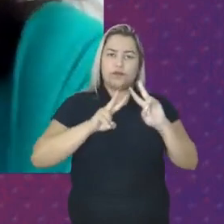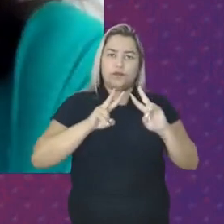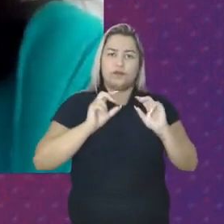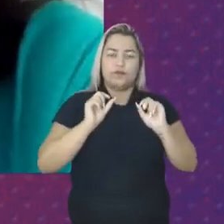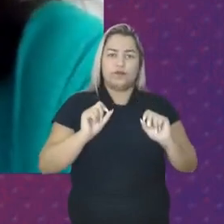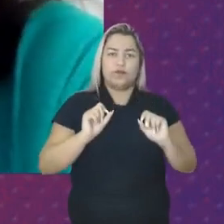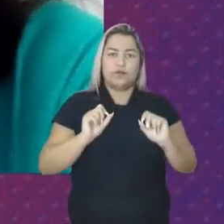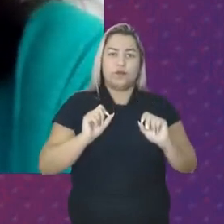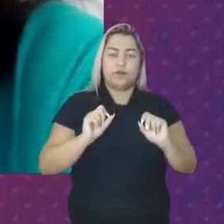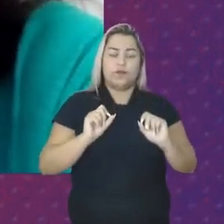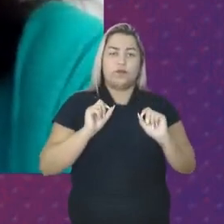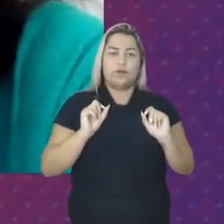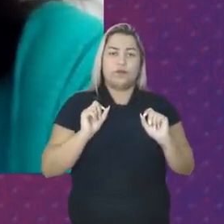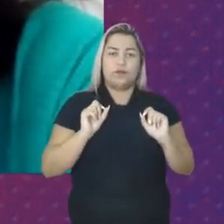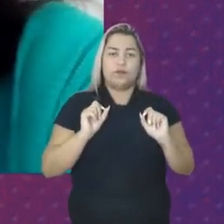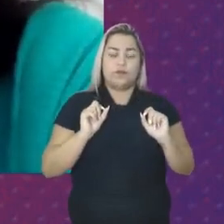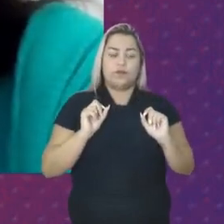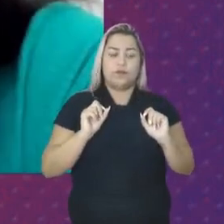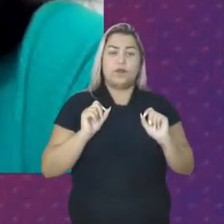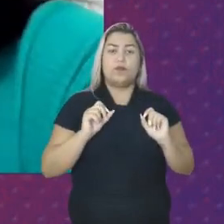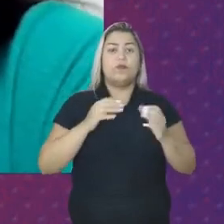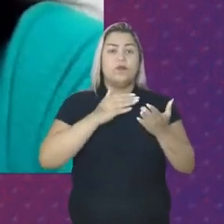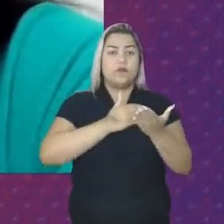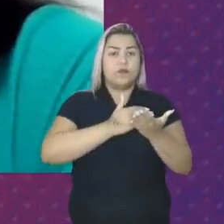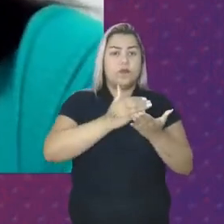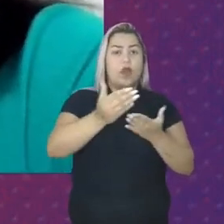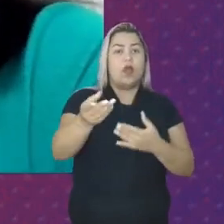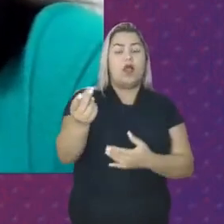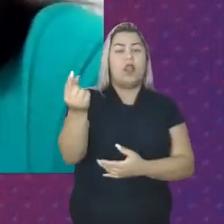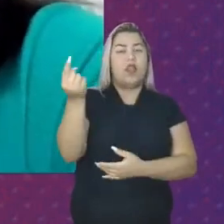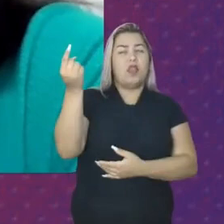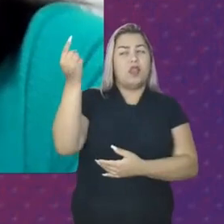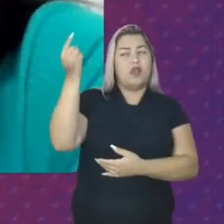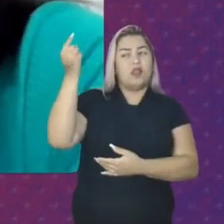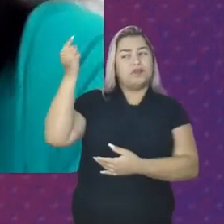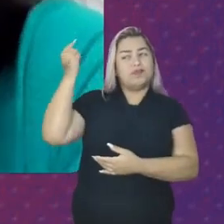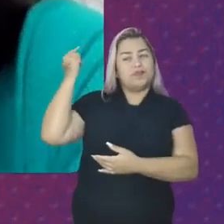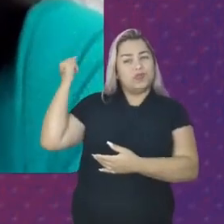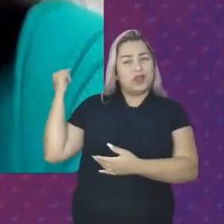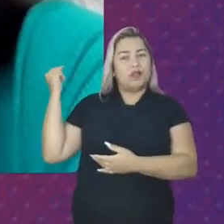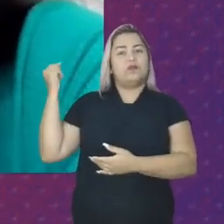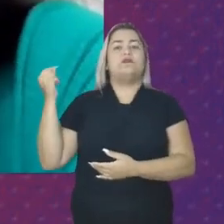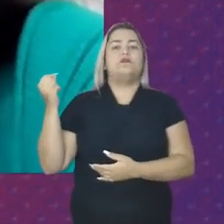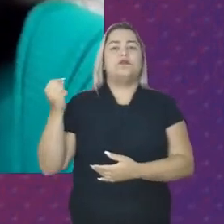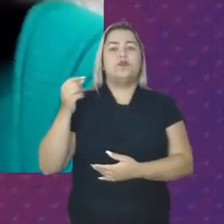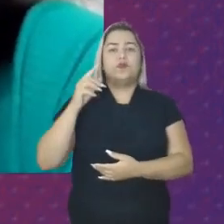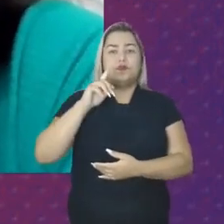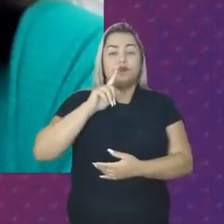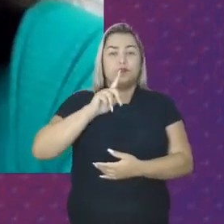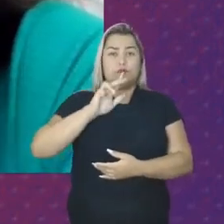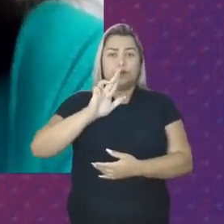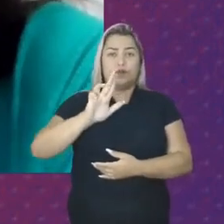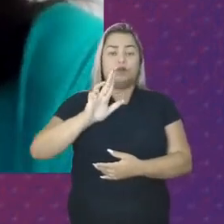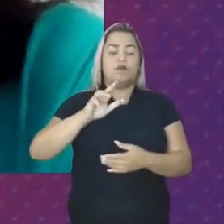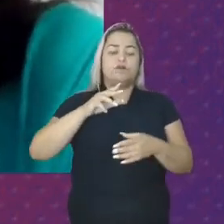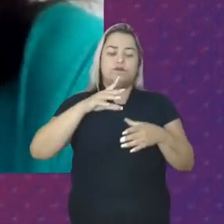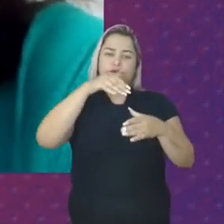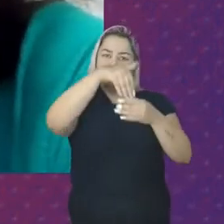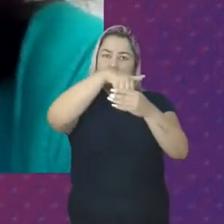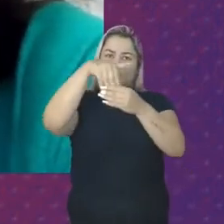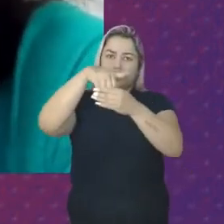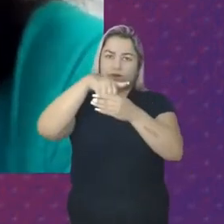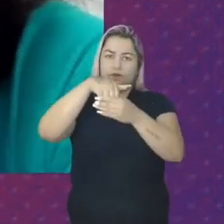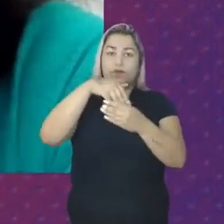de Atendimento, ela inicia lá atrás, assim que Lula é eleito, em 2003, ele convida